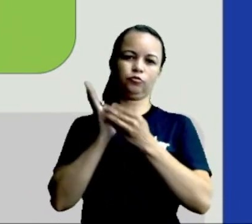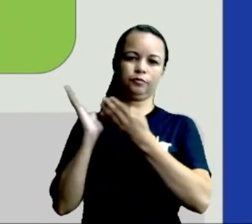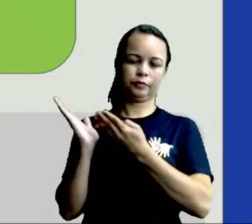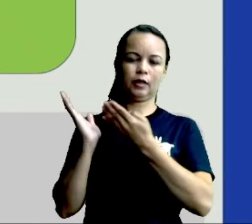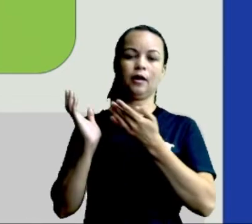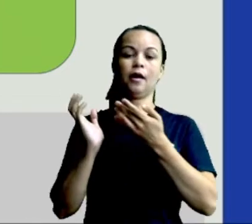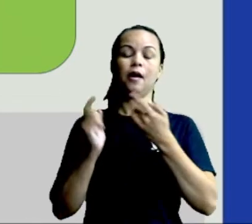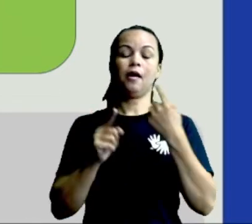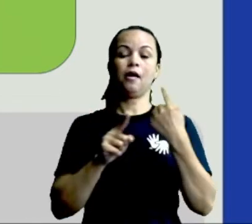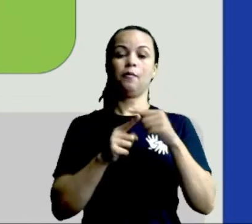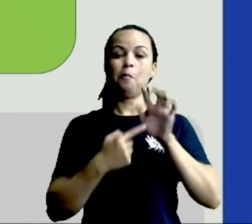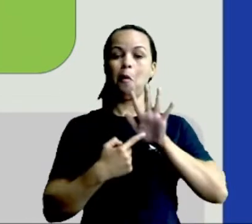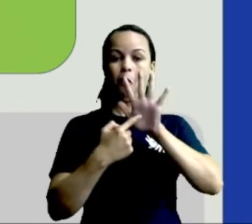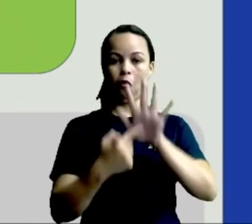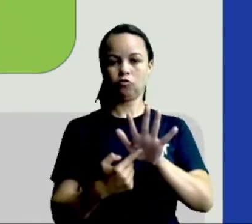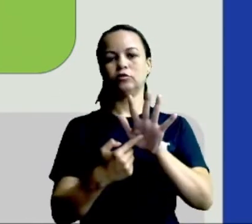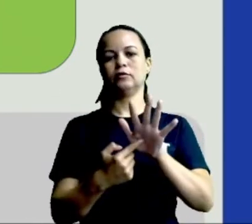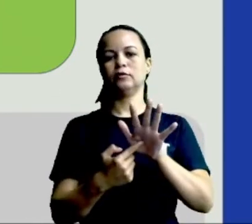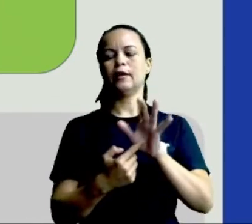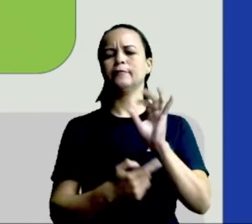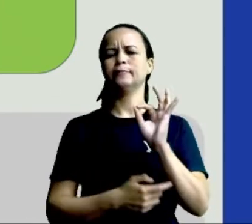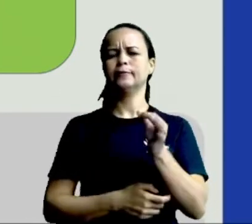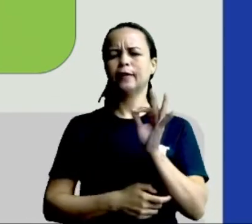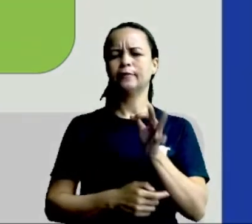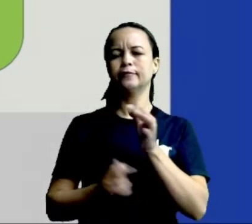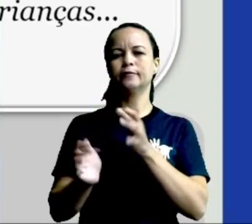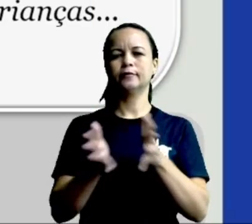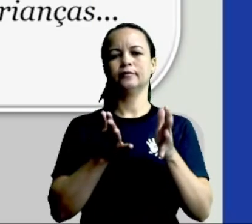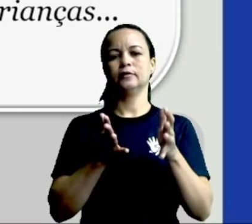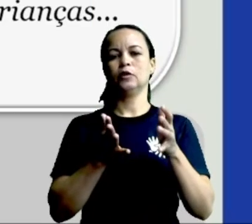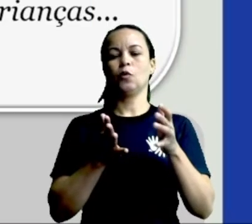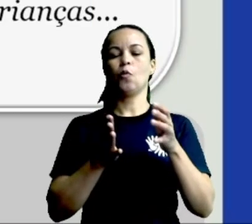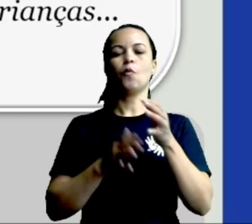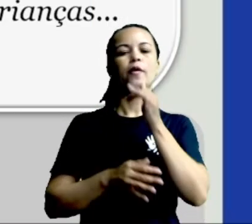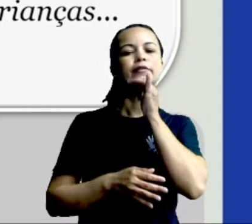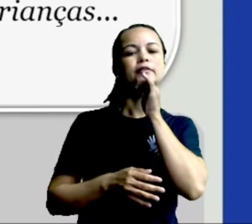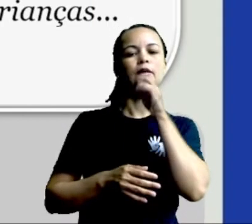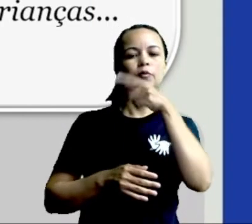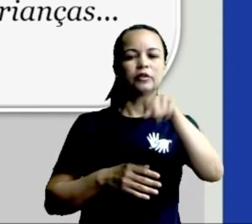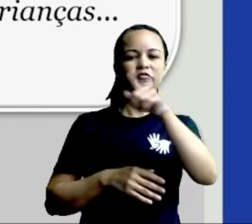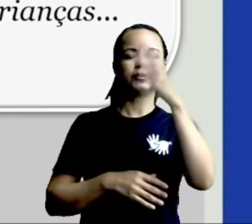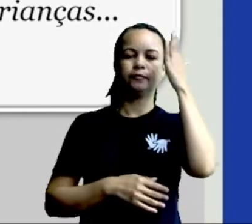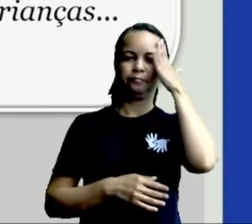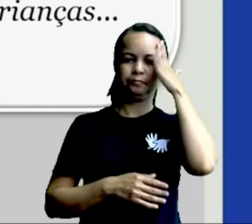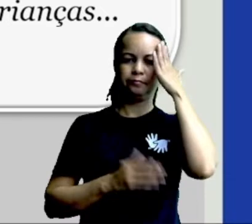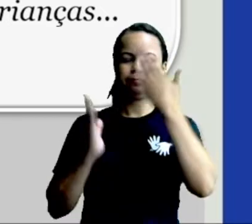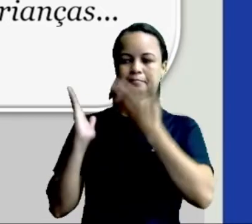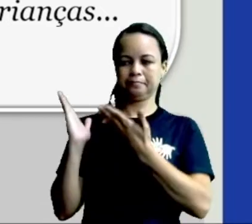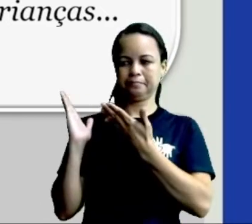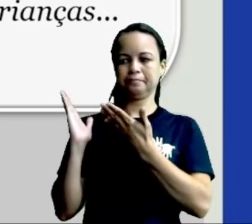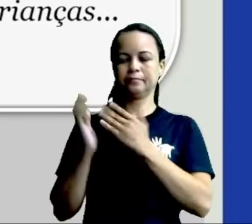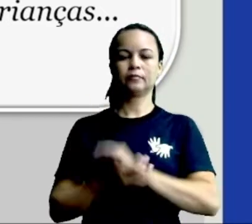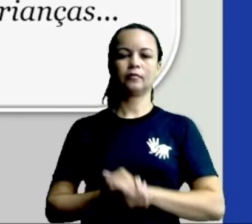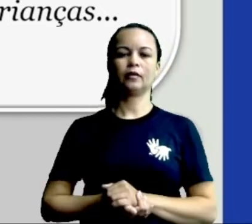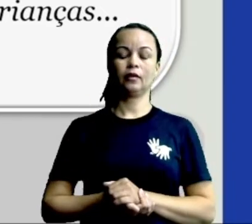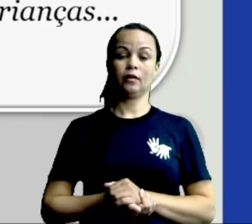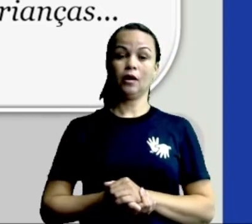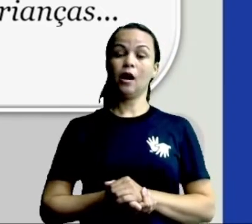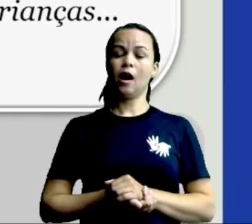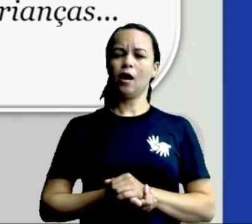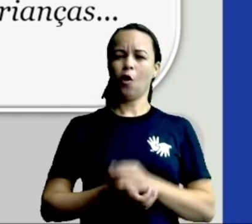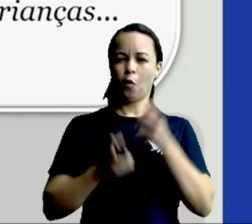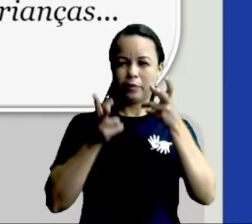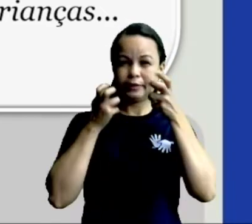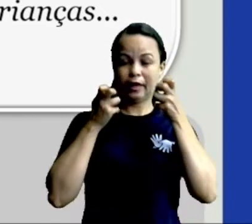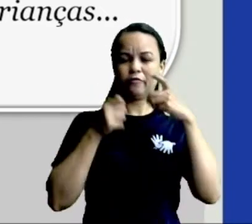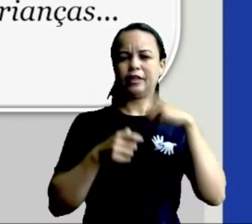traz exatamente o exemplo que vocês precisam para entender. Vê só, nota que eu tenho aí,